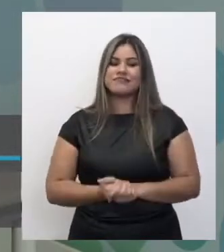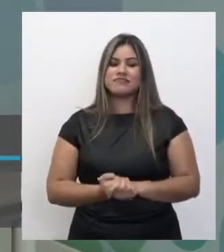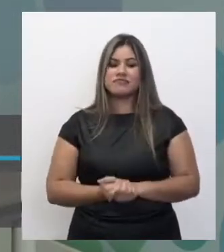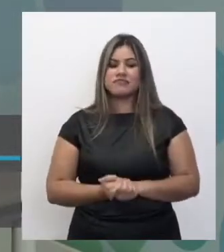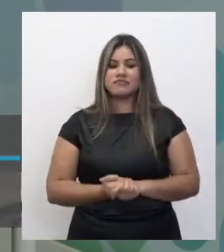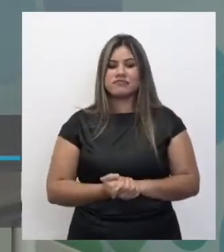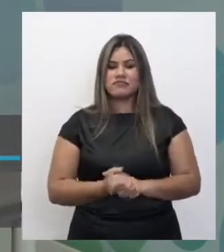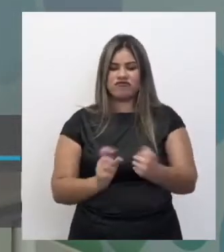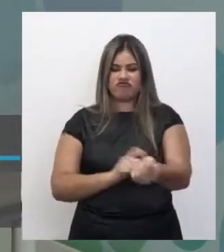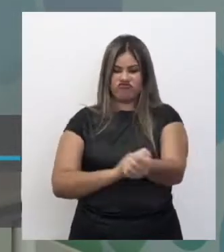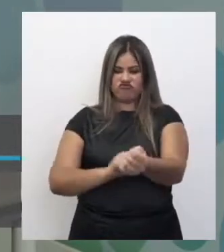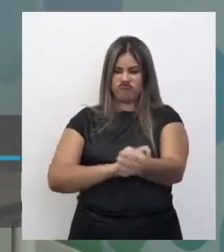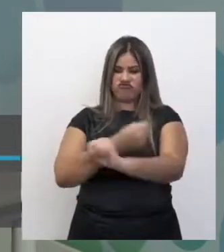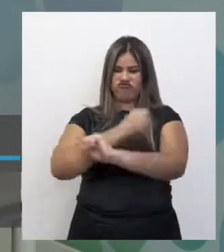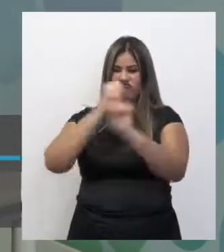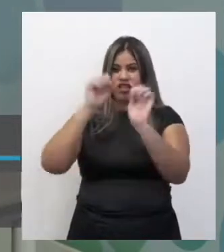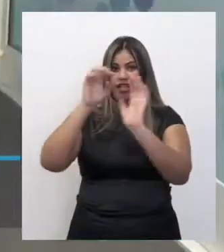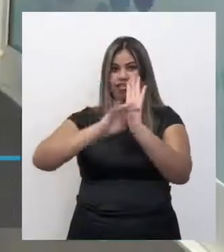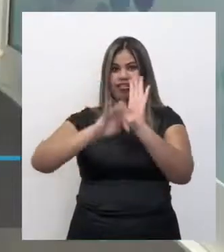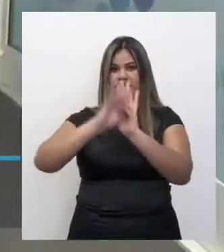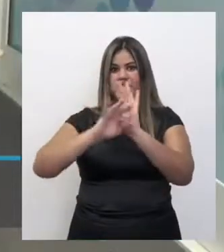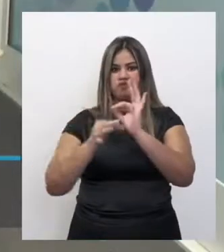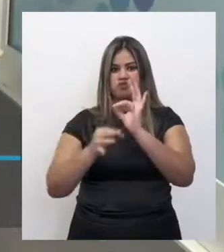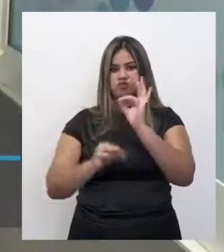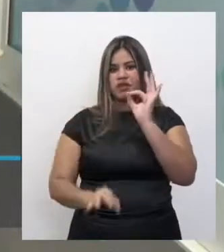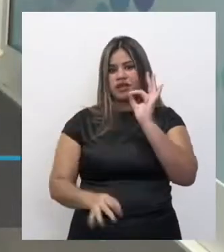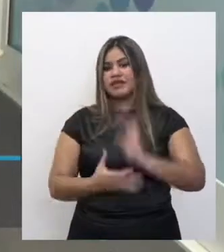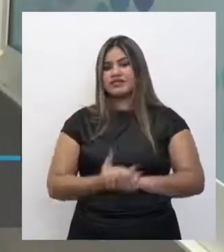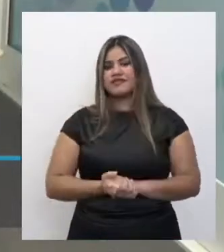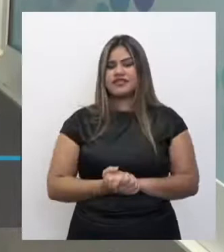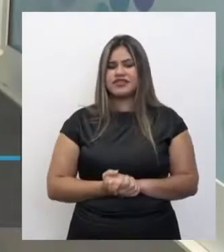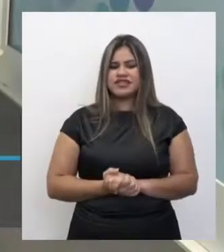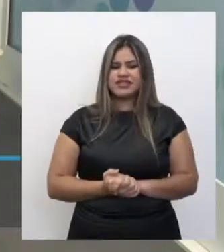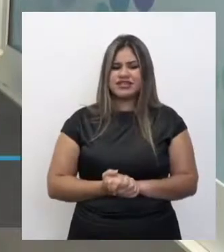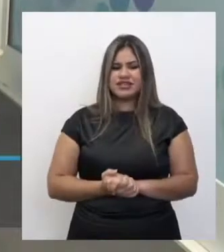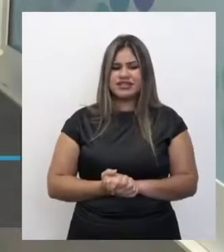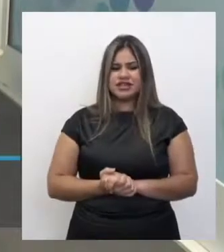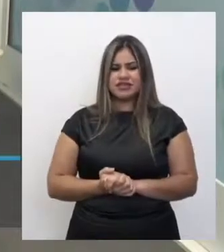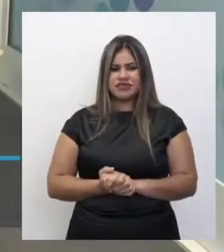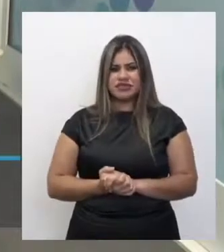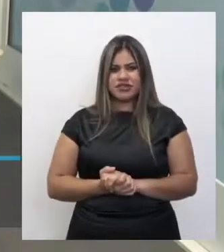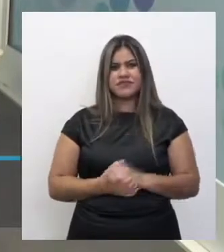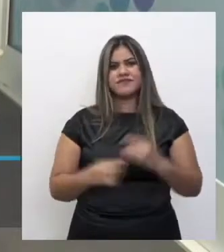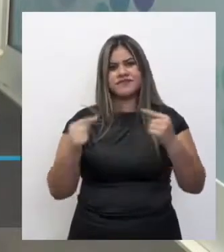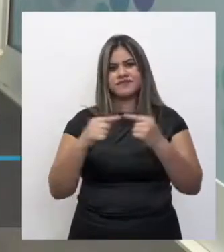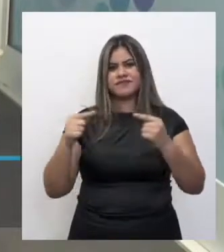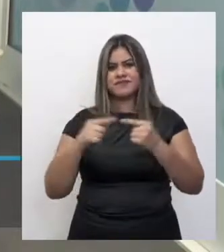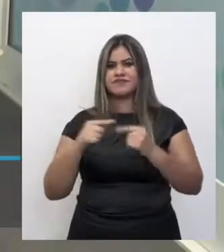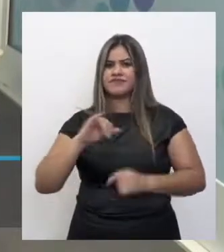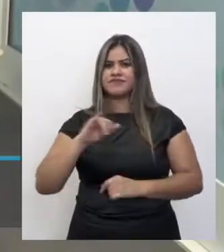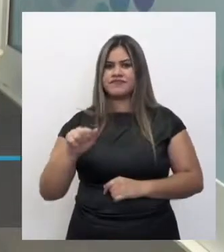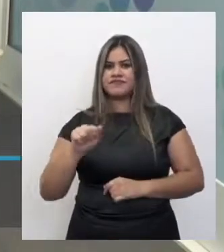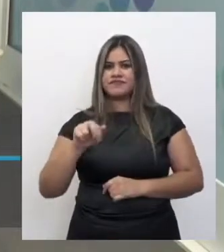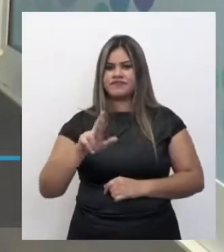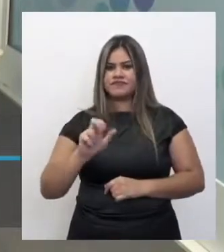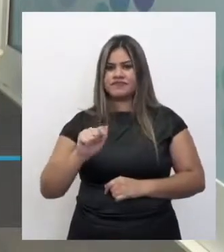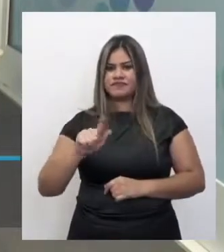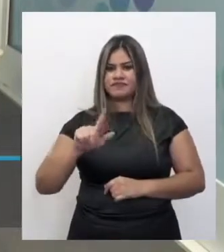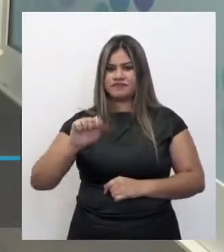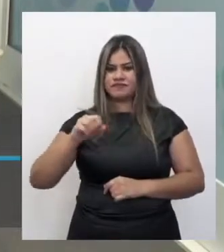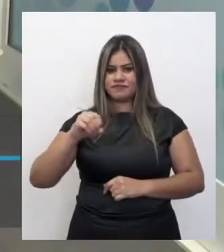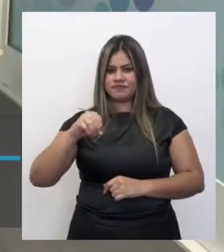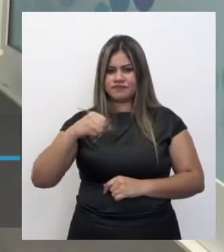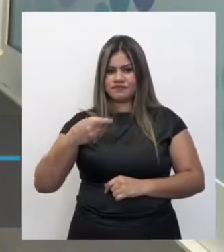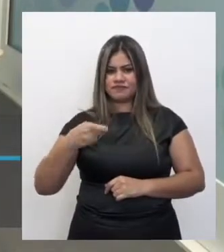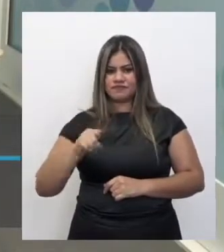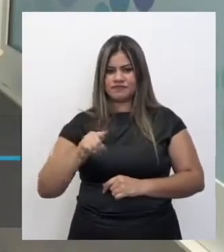te revolta, você escreve o seu textão. Né? Isso daí, gente, já é um jargão, né? Já é até uma cultura da internet. Hoje eu